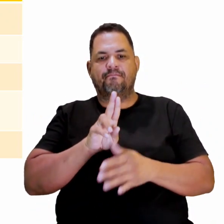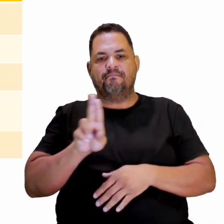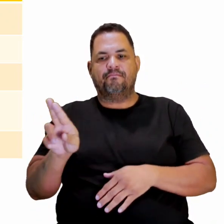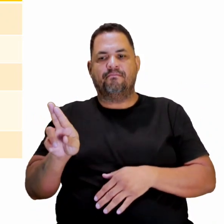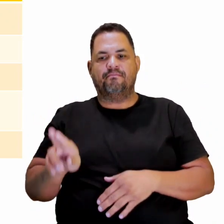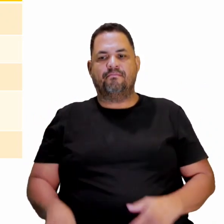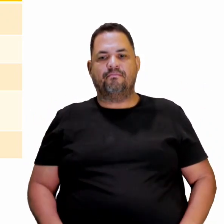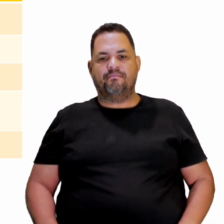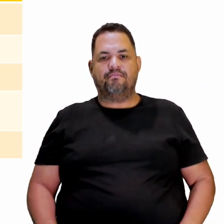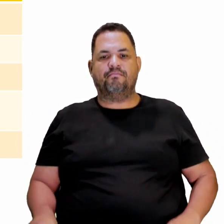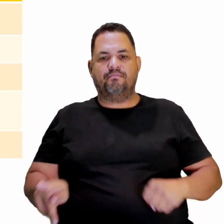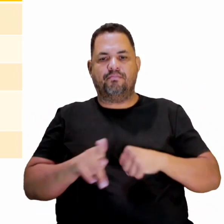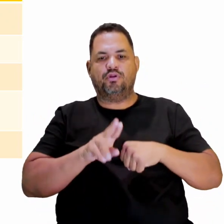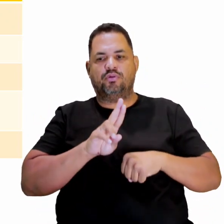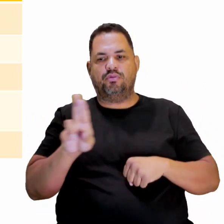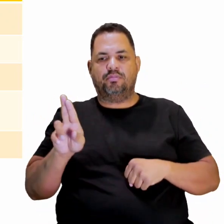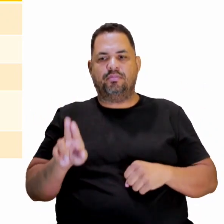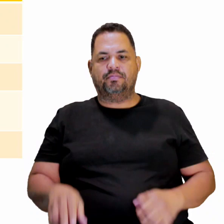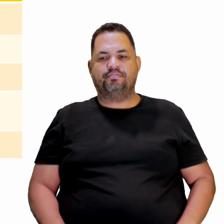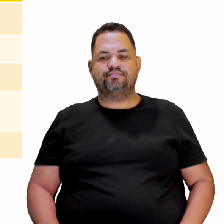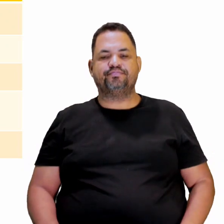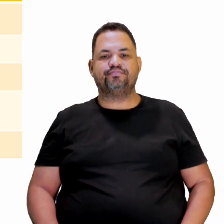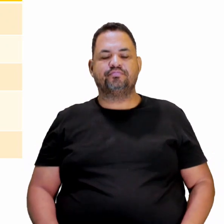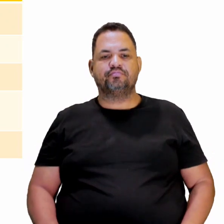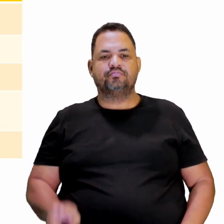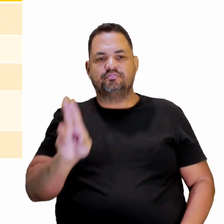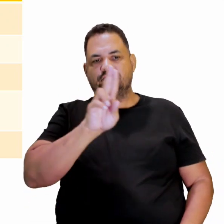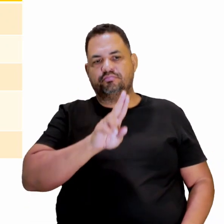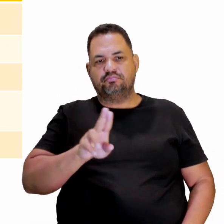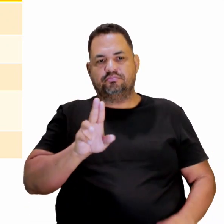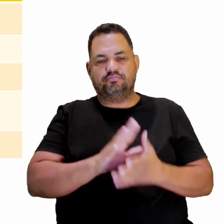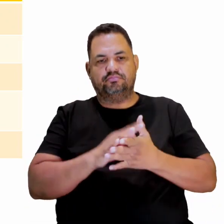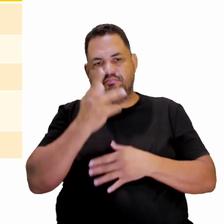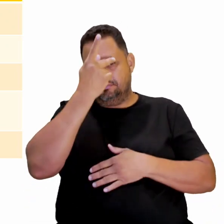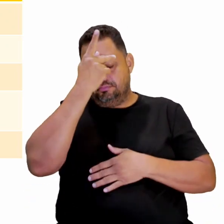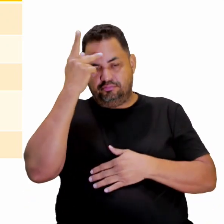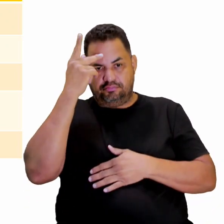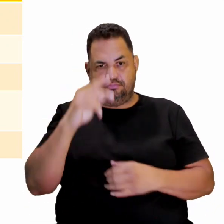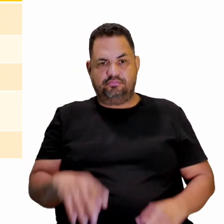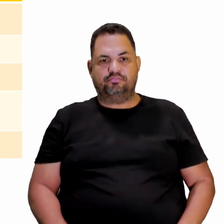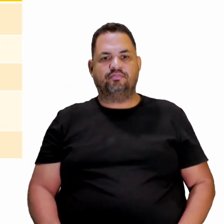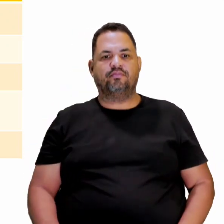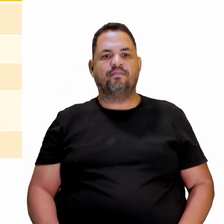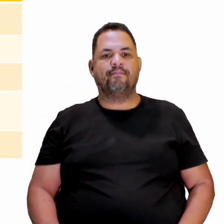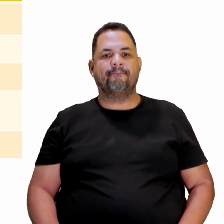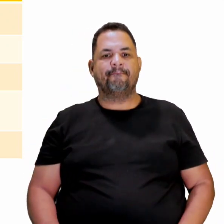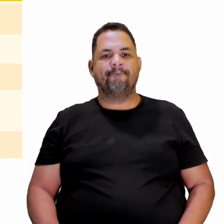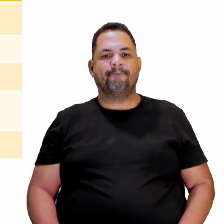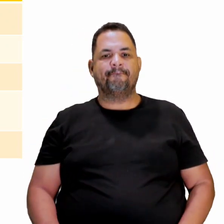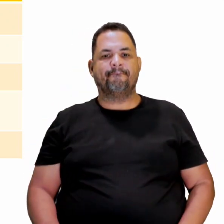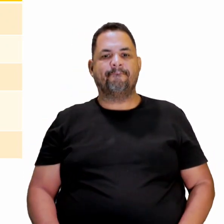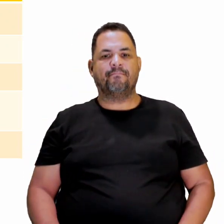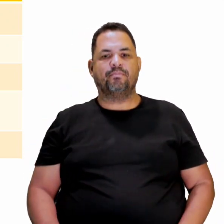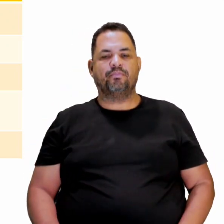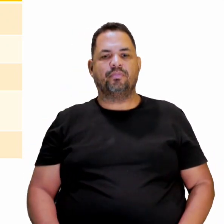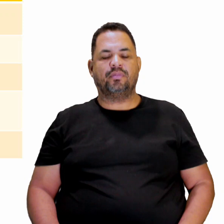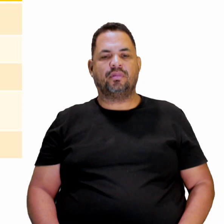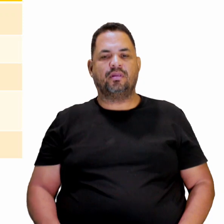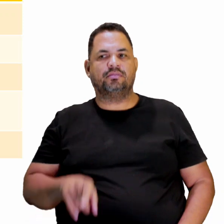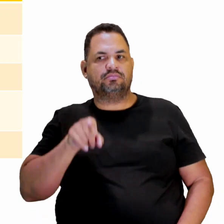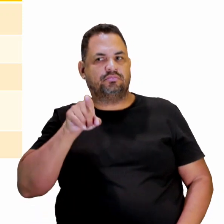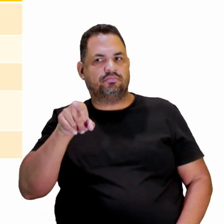significa, aliás, que é usado para pessoas apenas. Então, that's the woman who bought my car, aquela